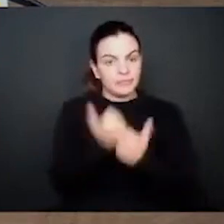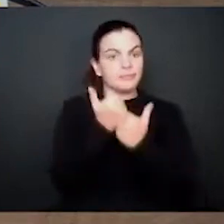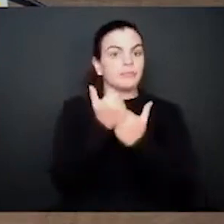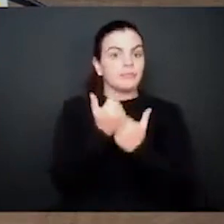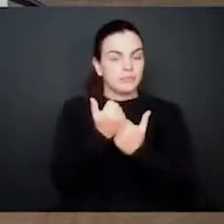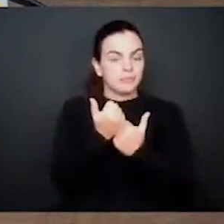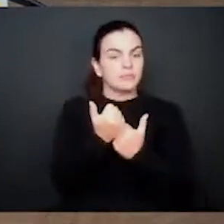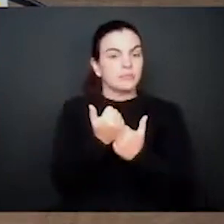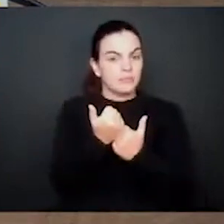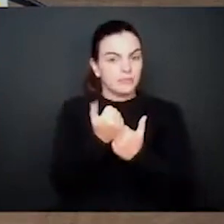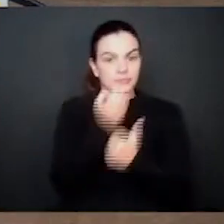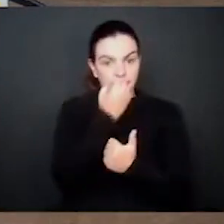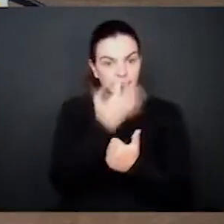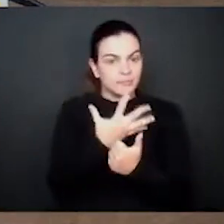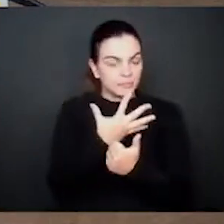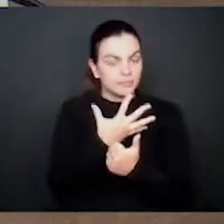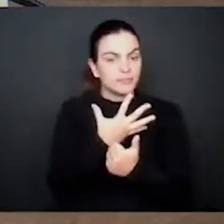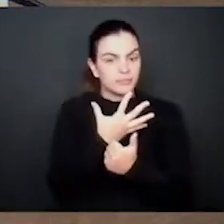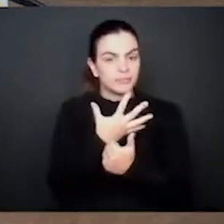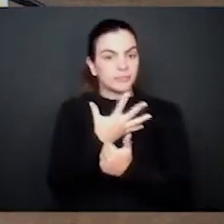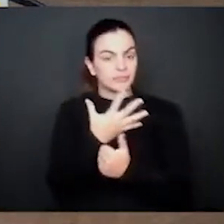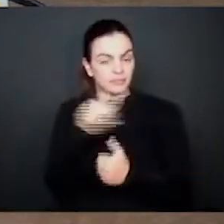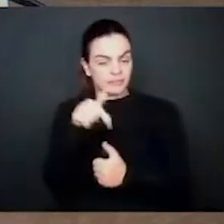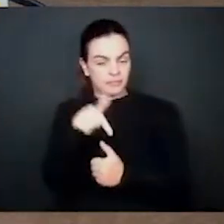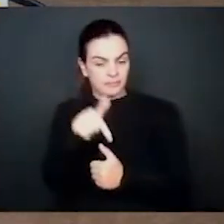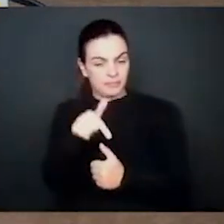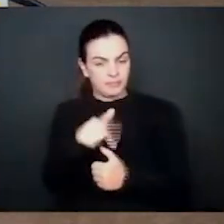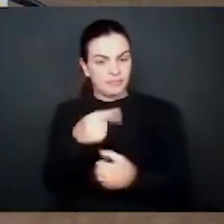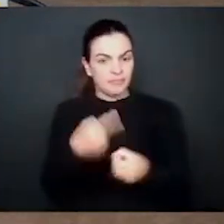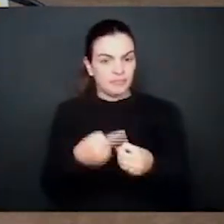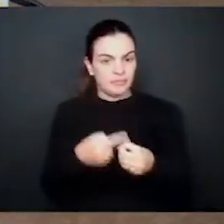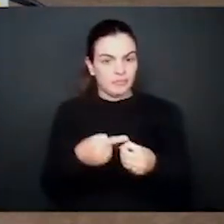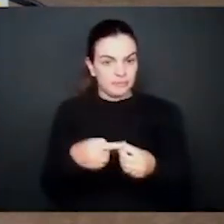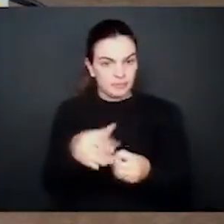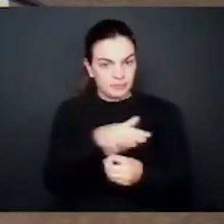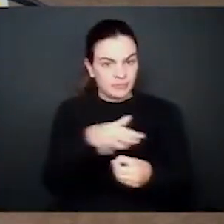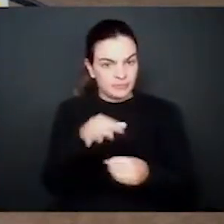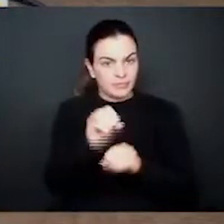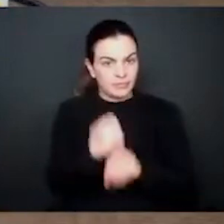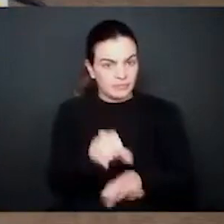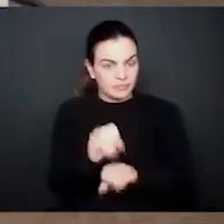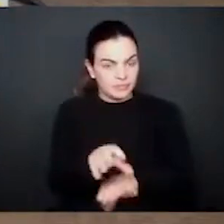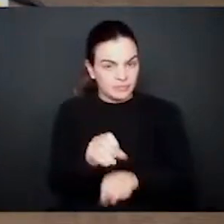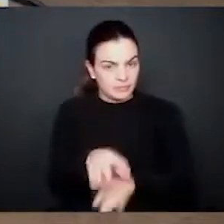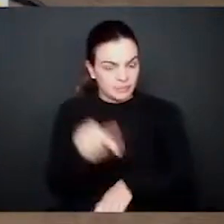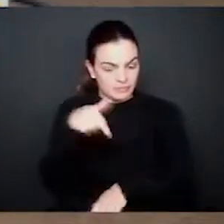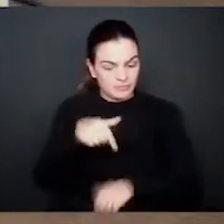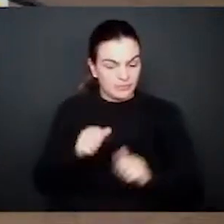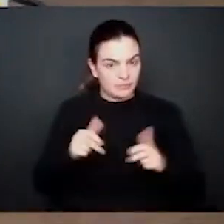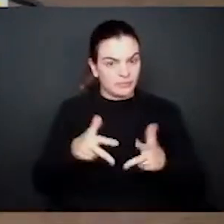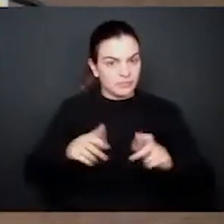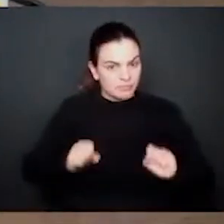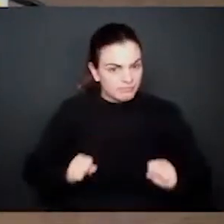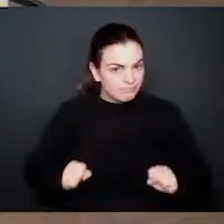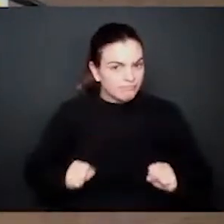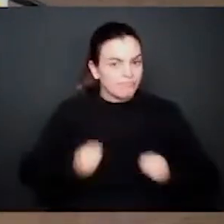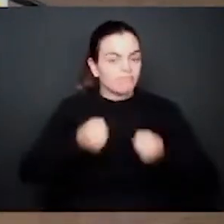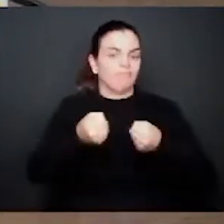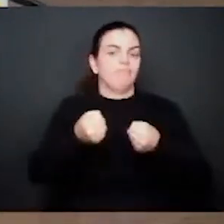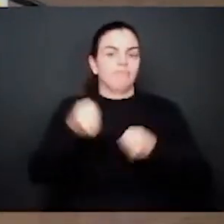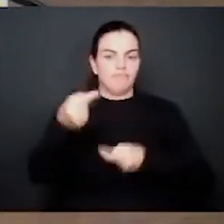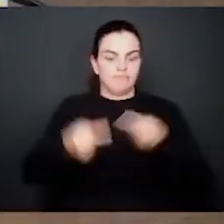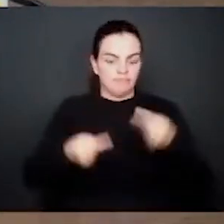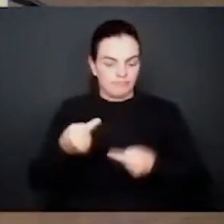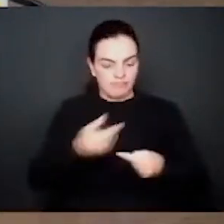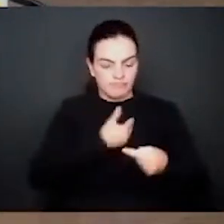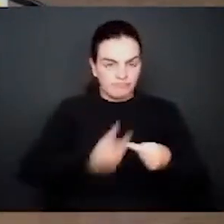positiva à educação do município, como a gente tem feito. Há um esforço muito grande desta casa relacionado às políticas públicas na